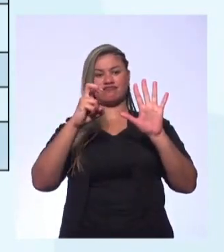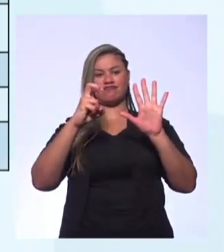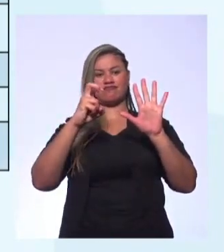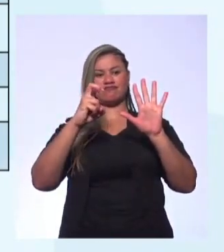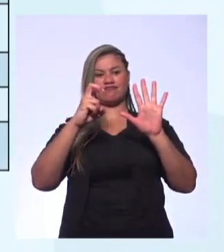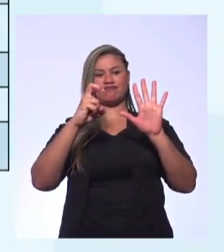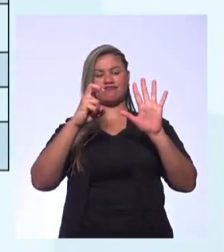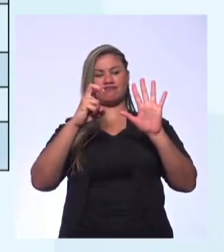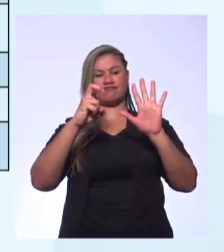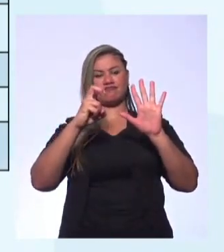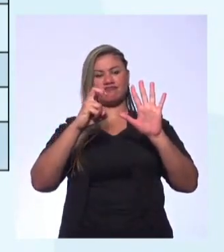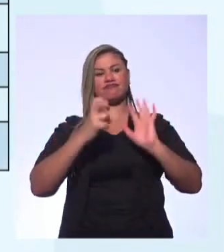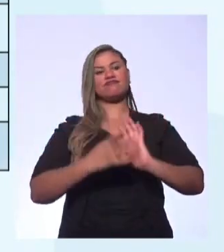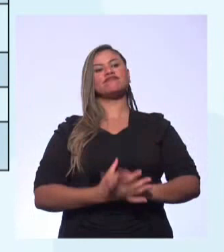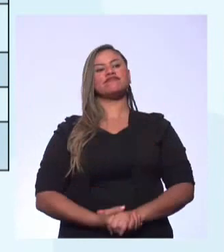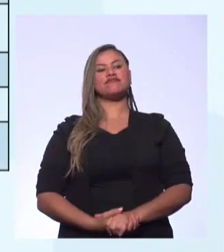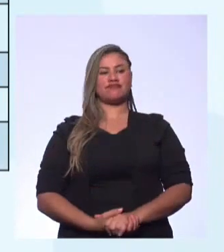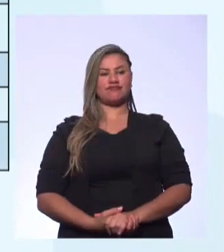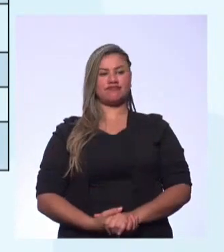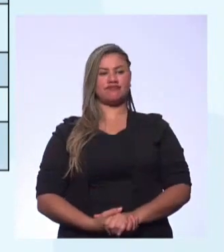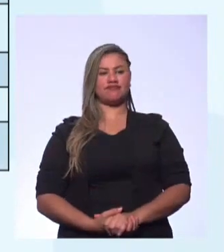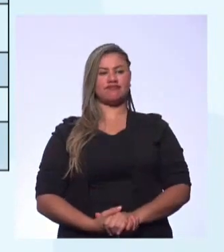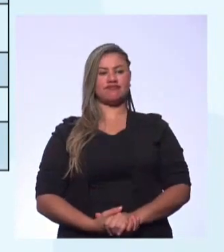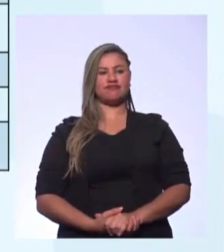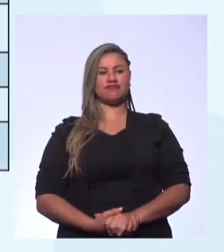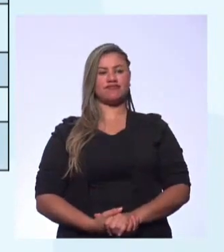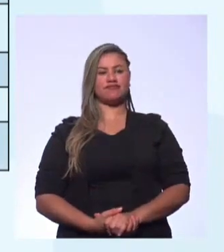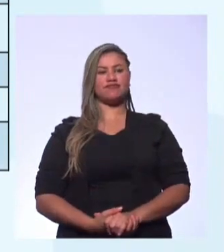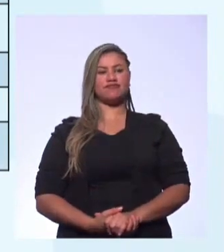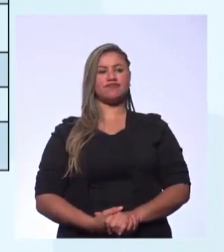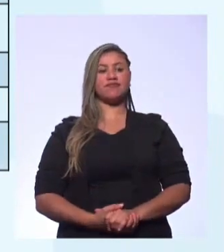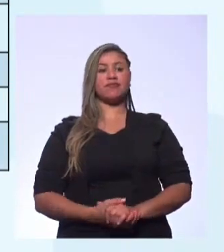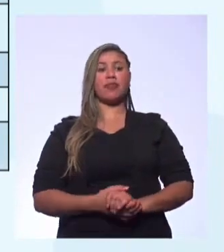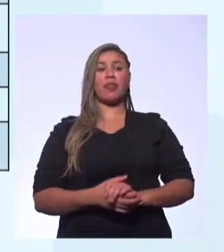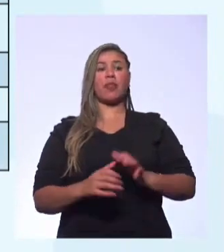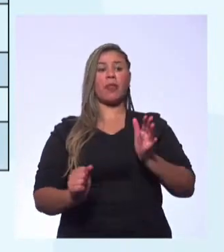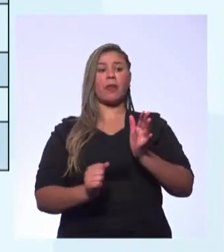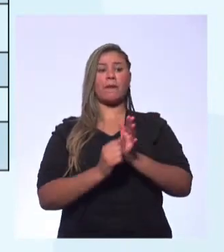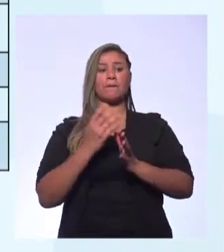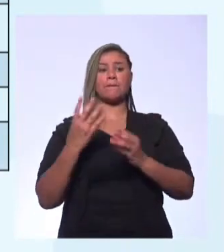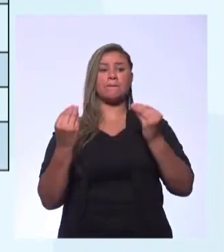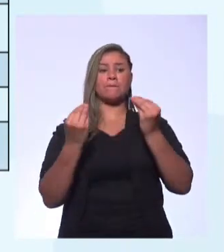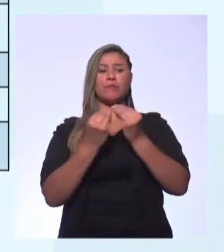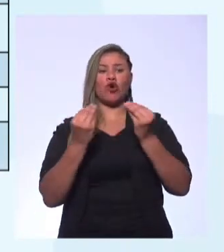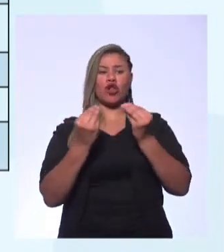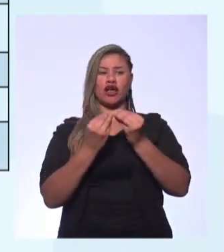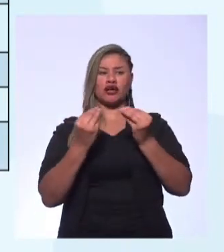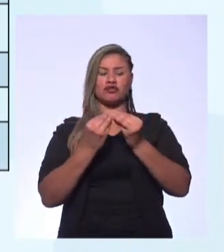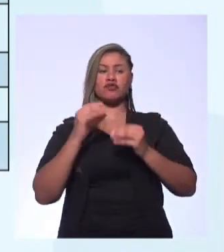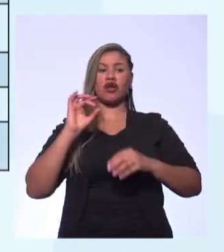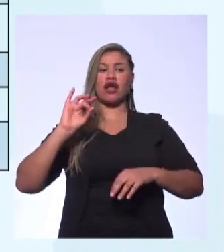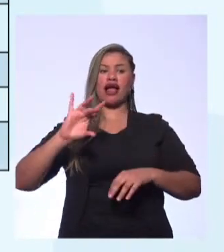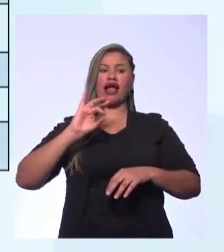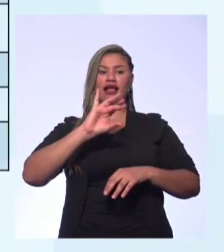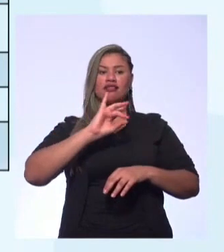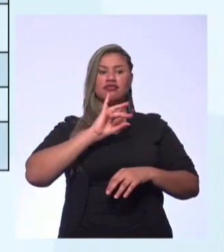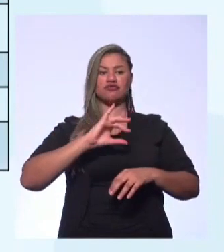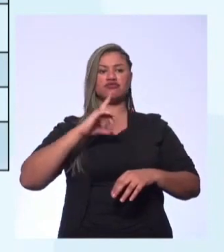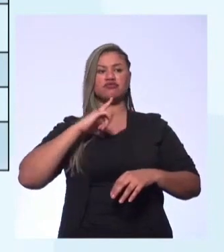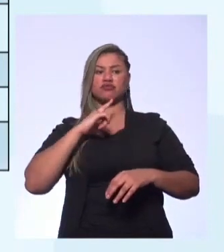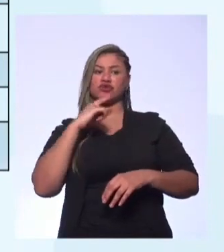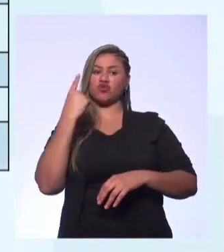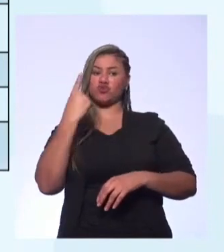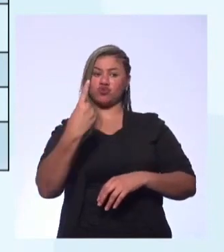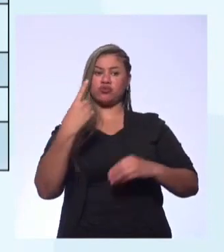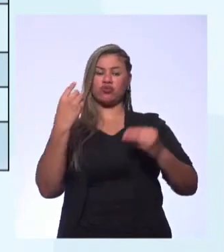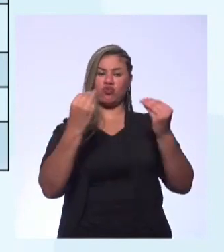tabela, desse quadro? 5 elementos químicos. Agora, a quantidade de moléculas. Cada agrupamentozinho desse é uma